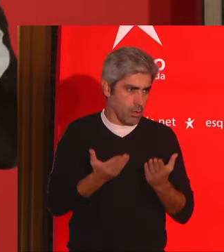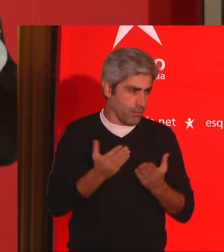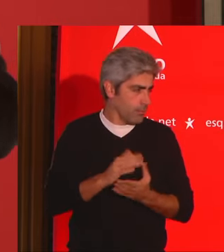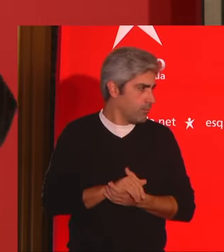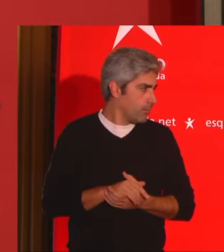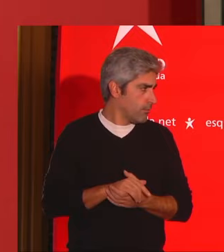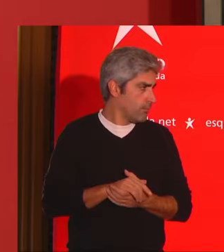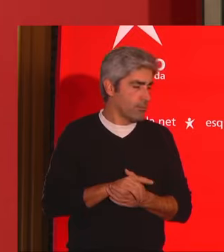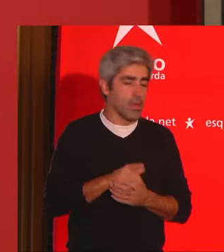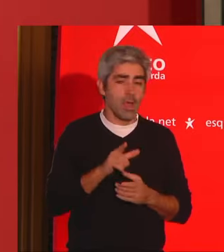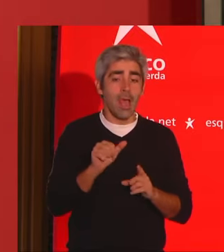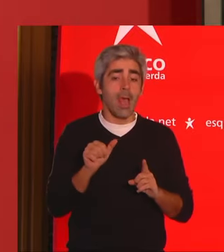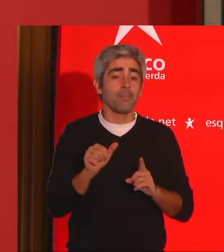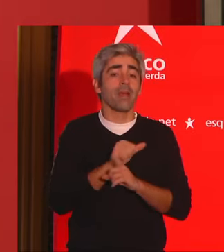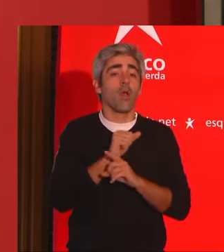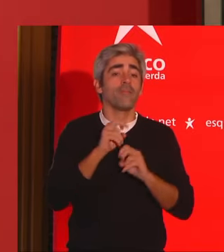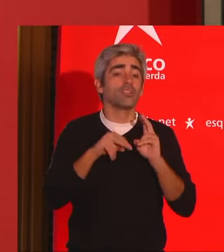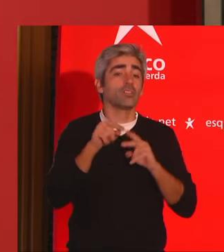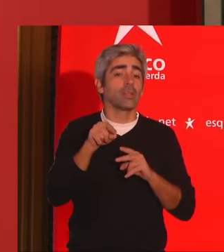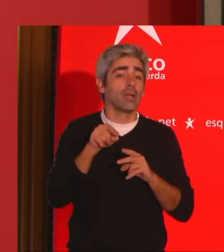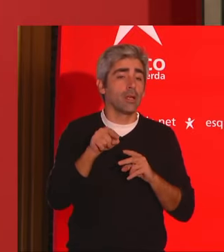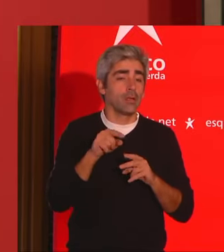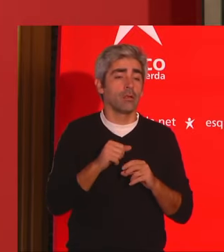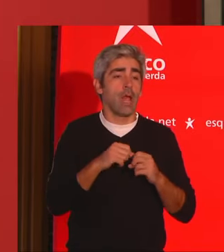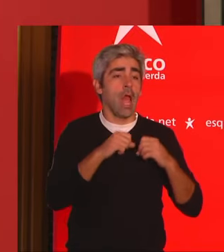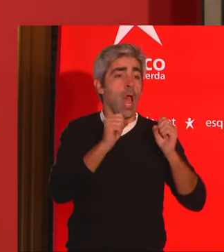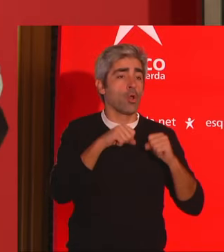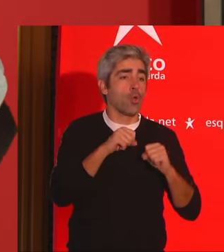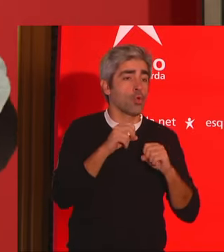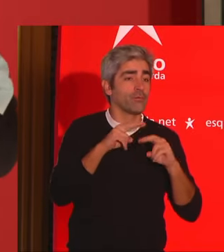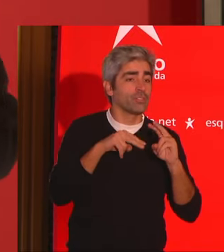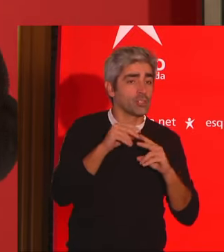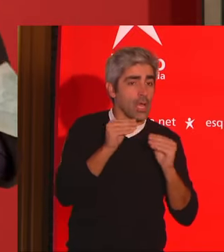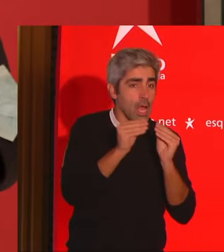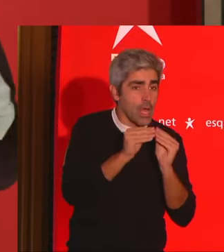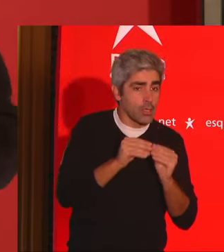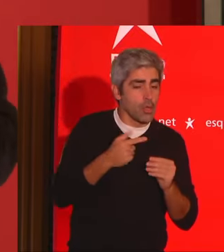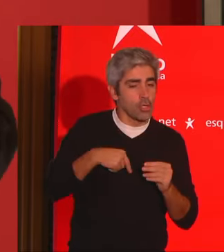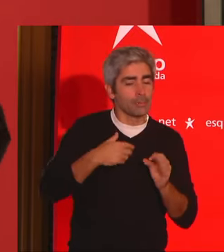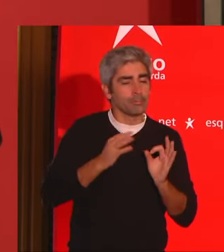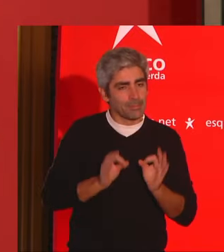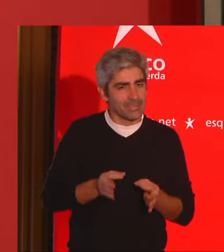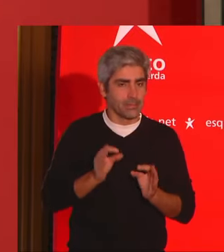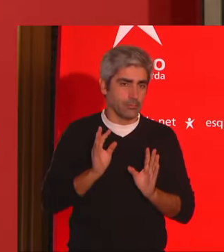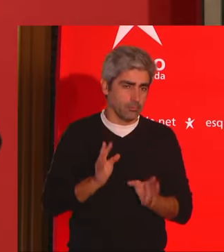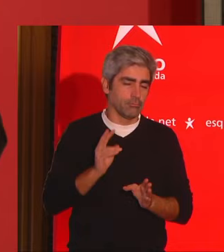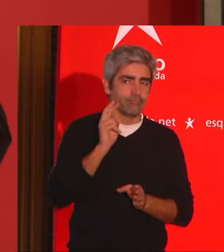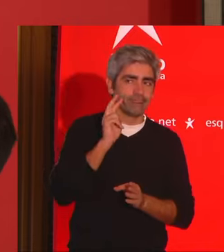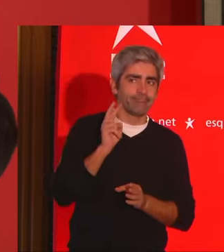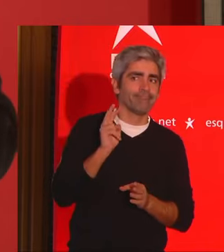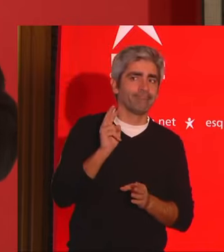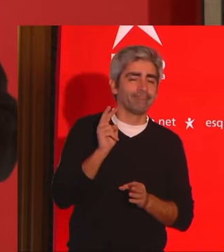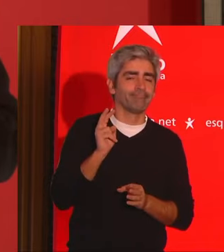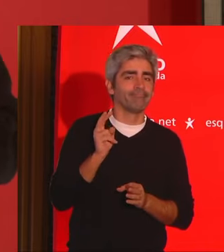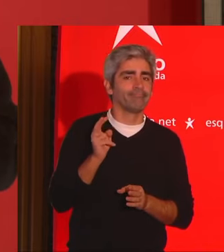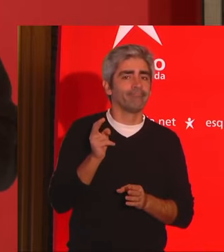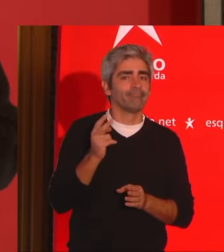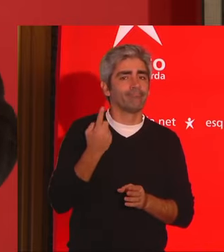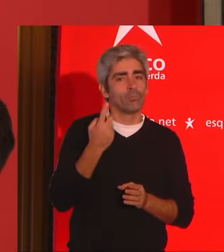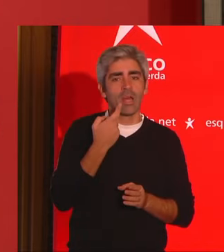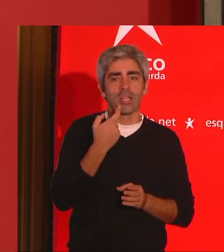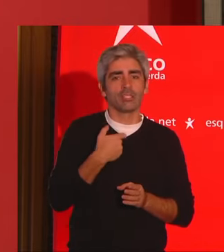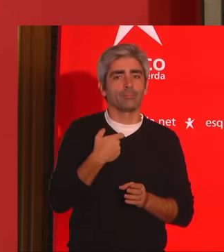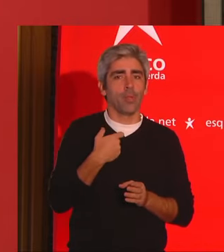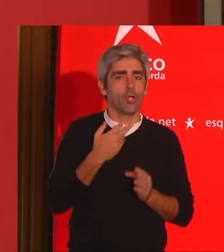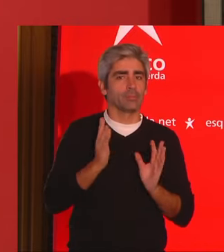Ao apagão fiscal, aos acordos fiscais. Nós precisamos, portanto, de uma